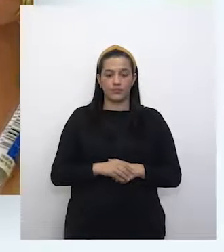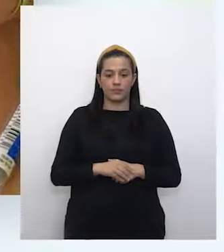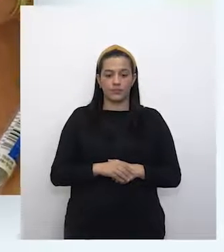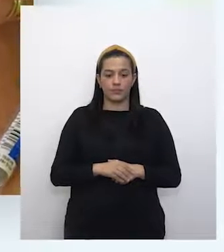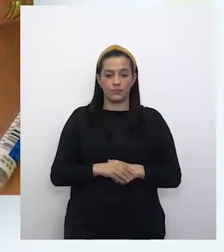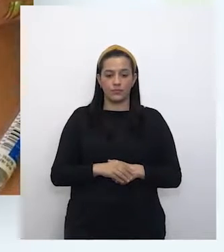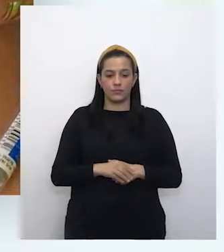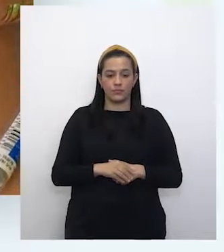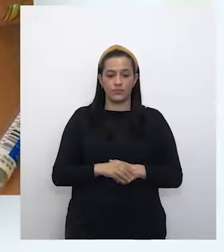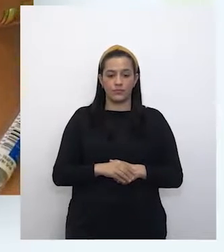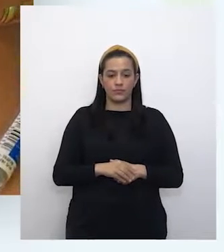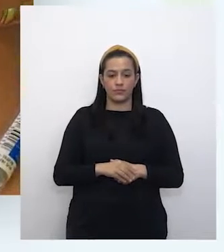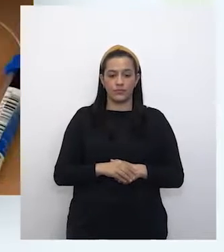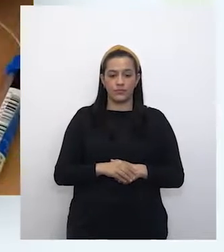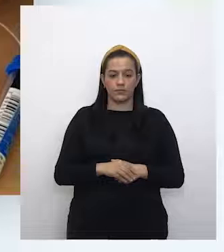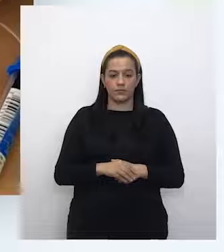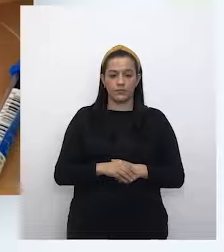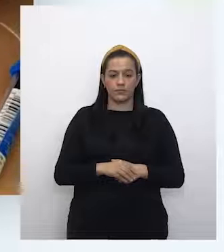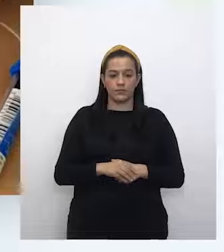Pronto.